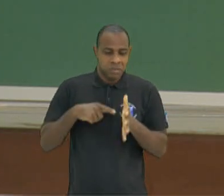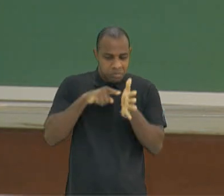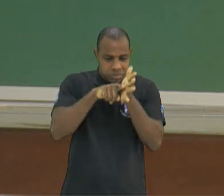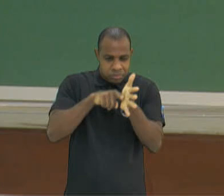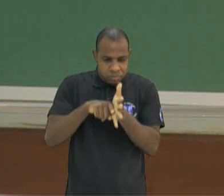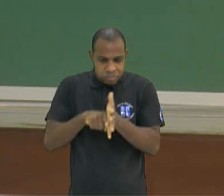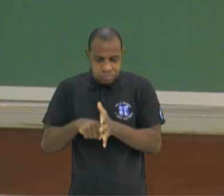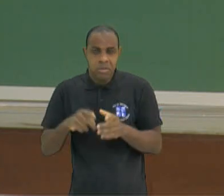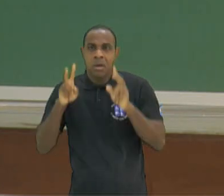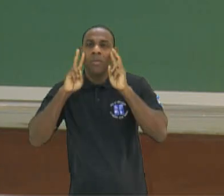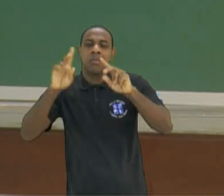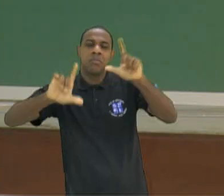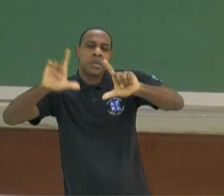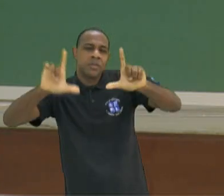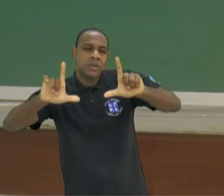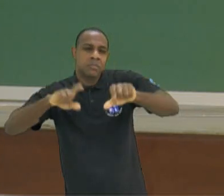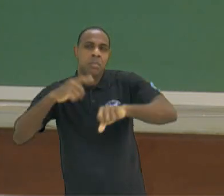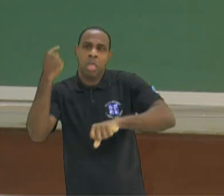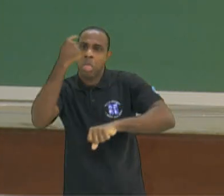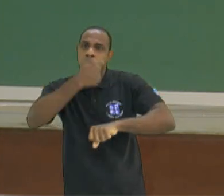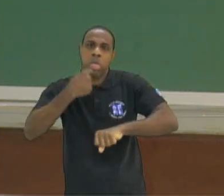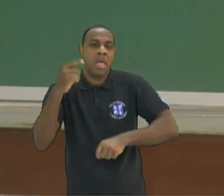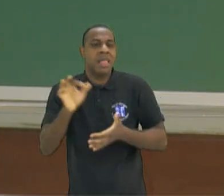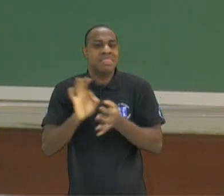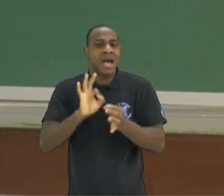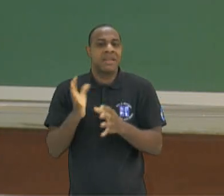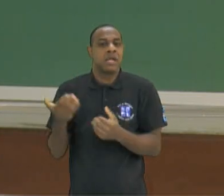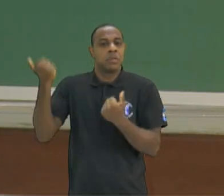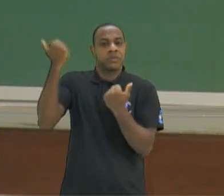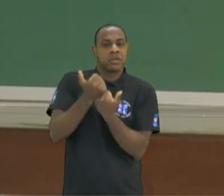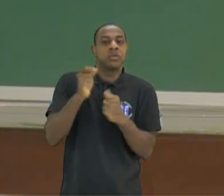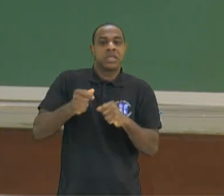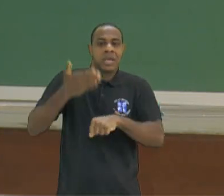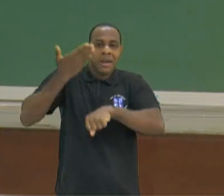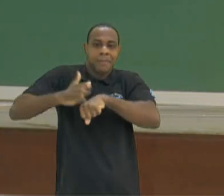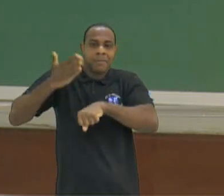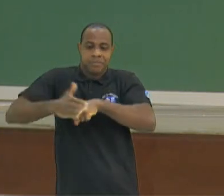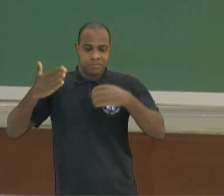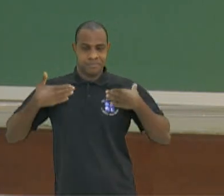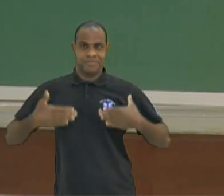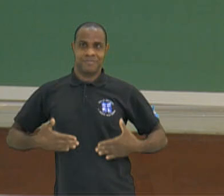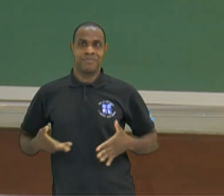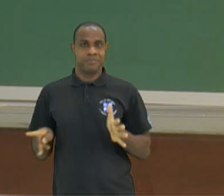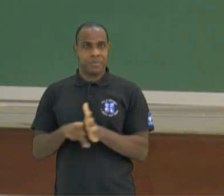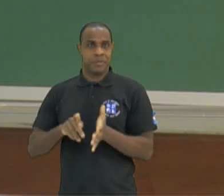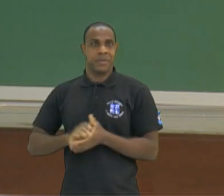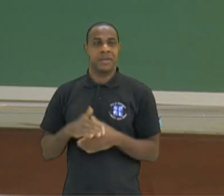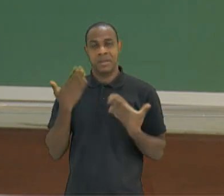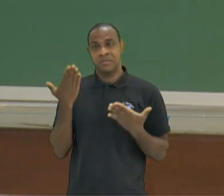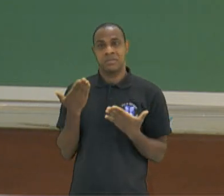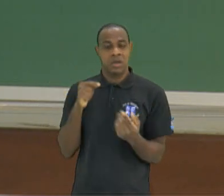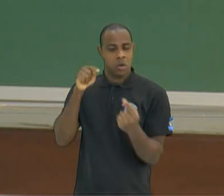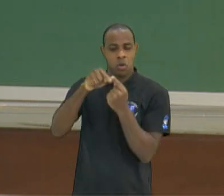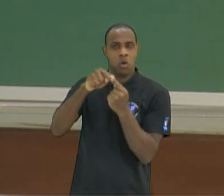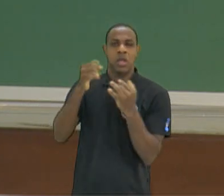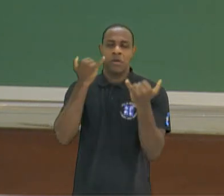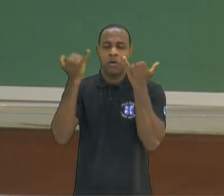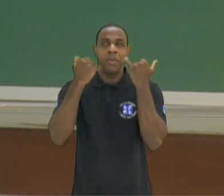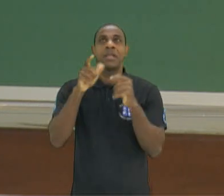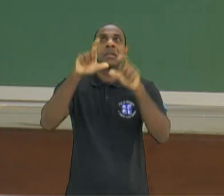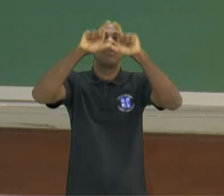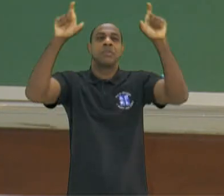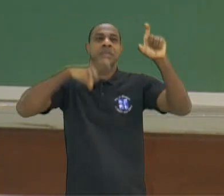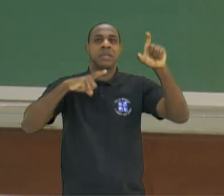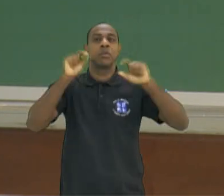em frente à TV, nada substitui a atividade física, ok? De acordo com essa informação, nós temos letra